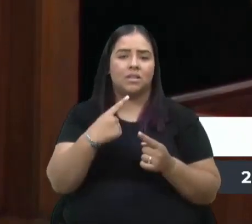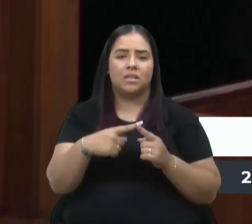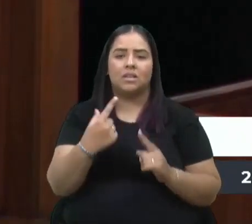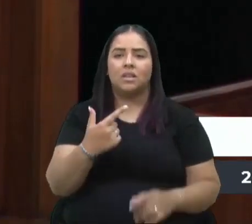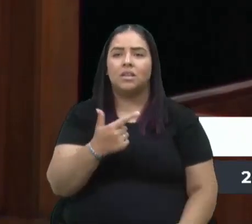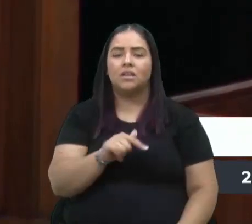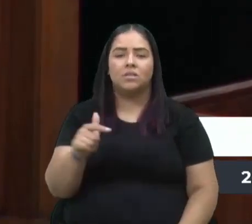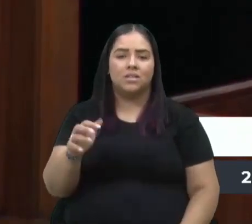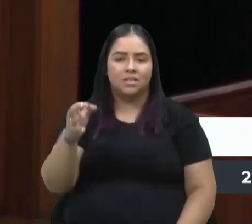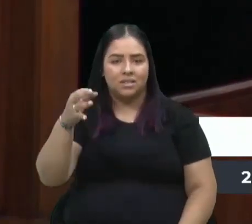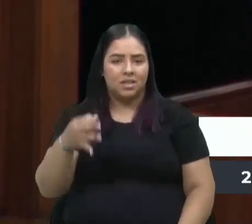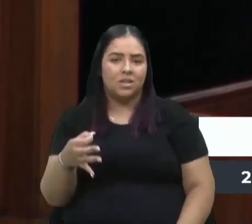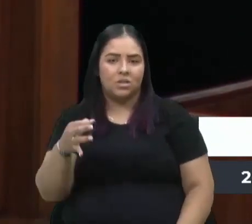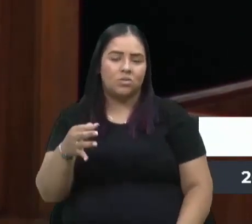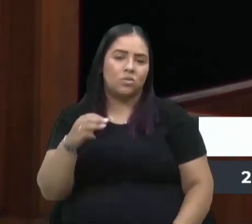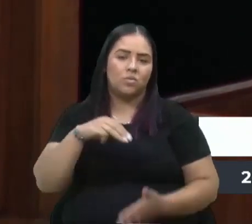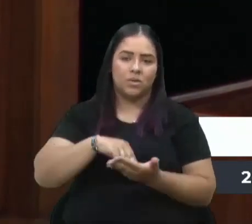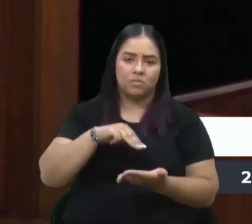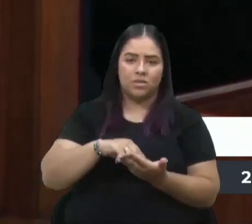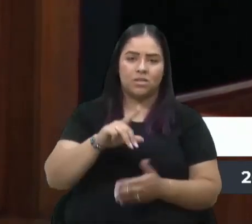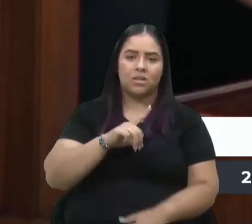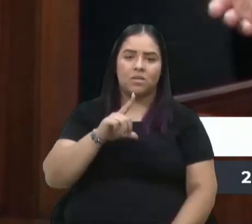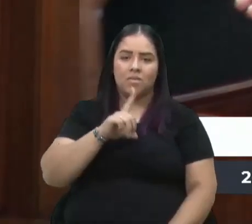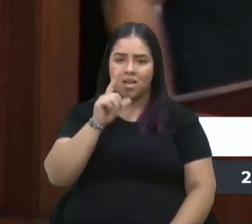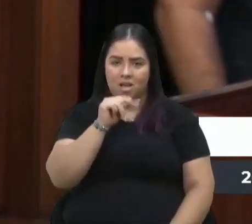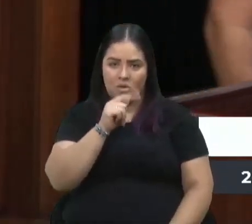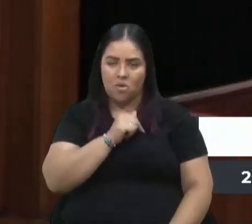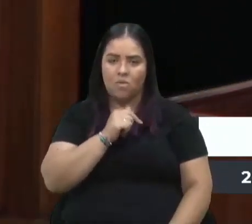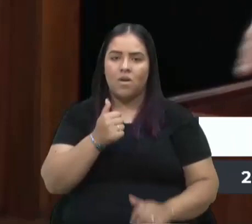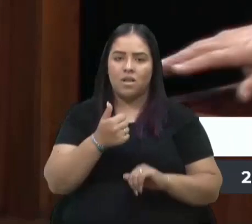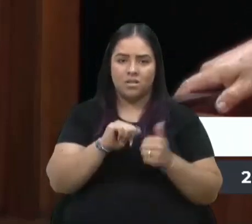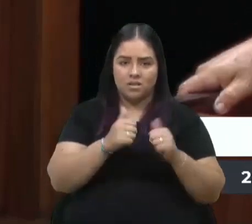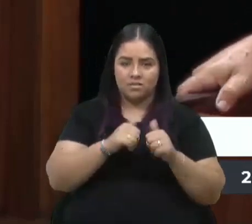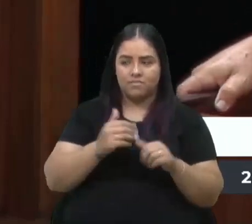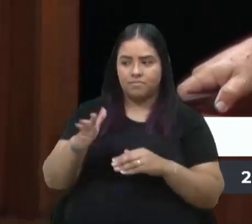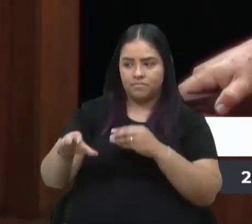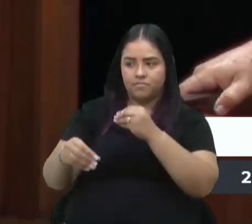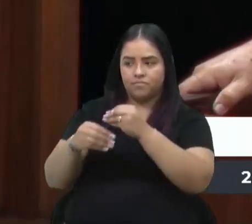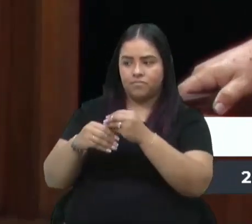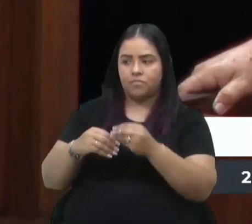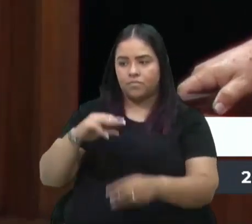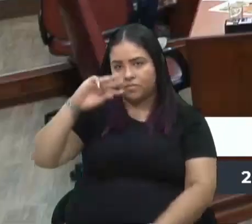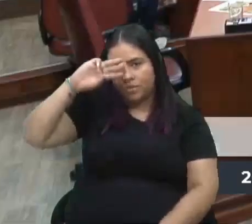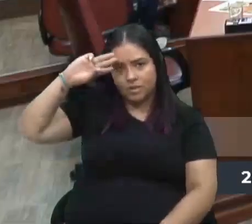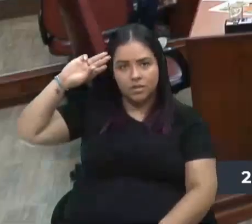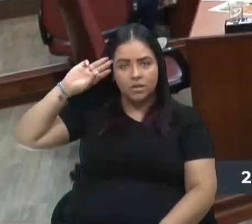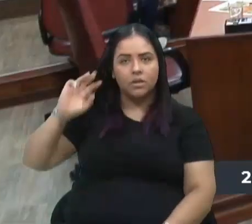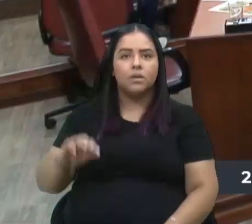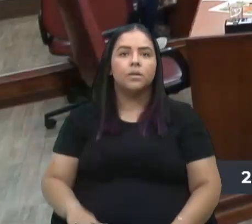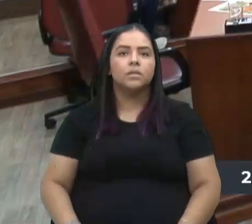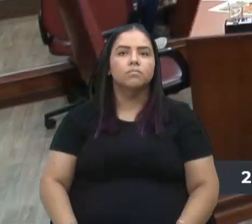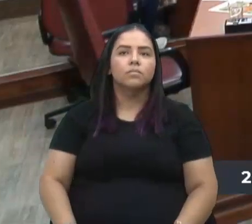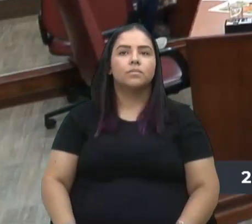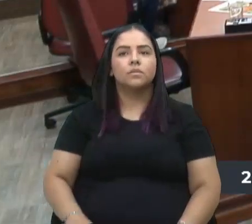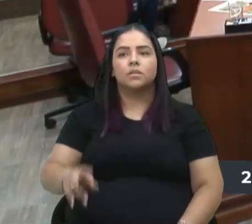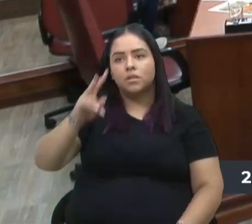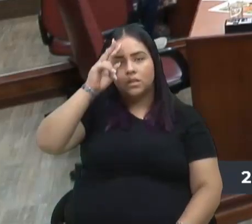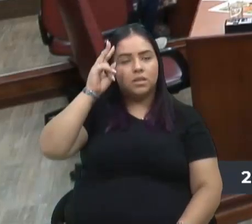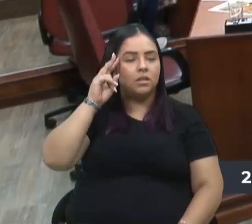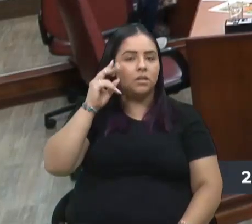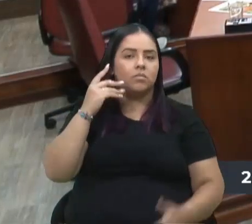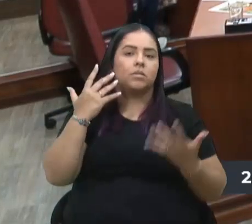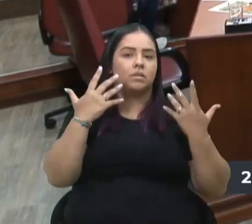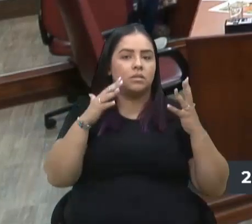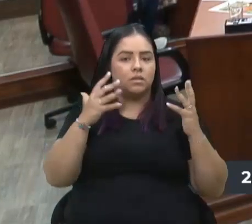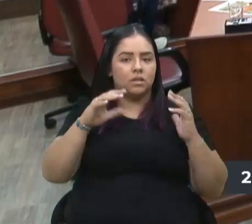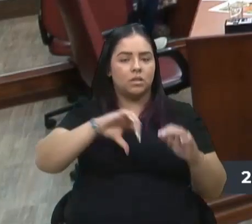dignidade de, no mínimo, ter uma água de qualidade potável. A sua parte, vereador Juliano. Vereador Ues, parabenizo por essa